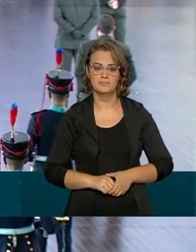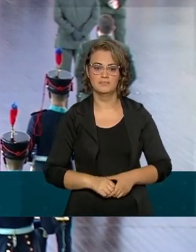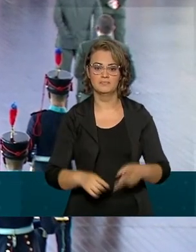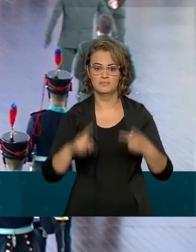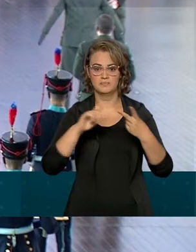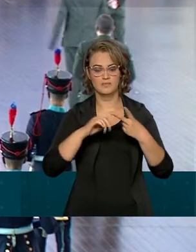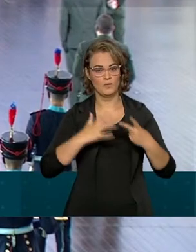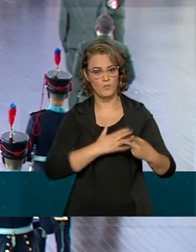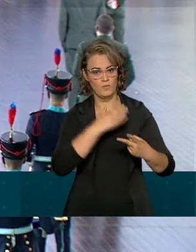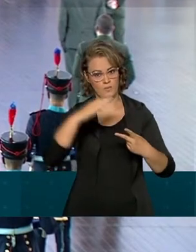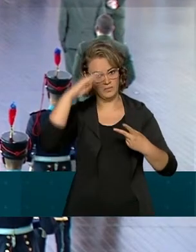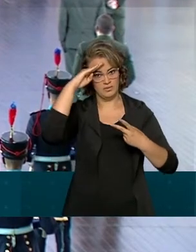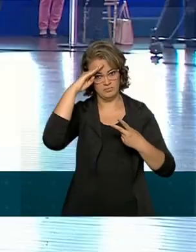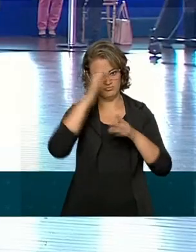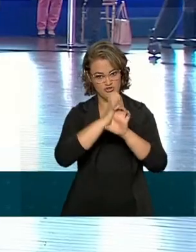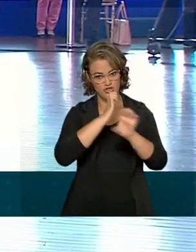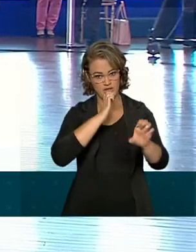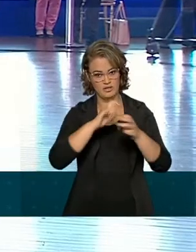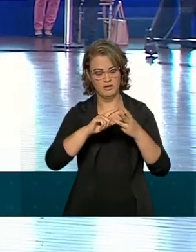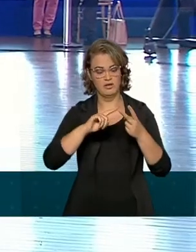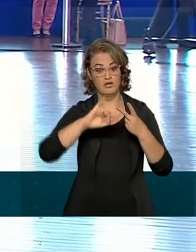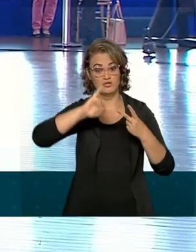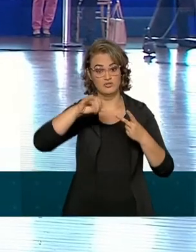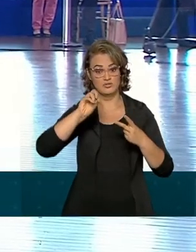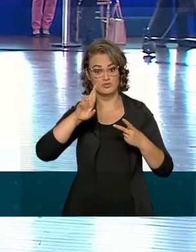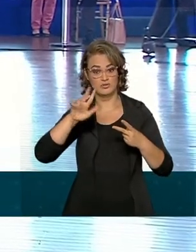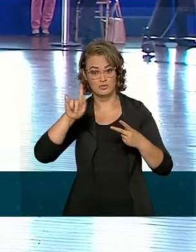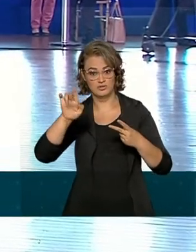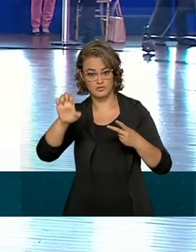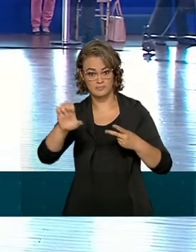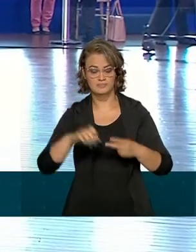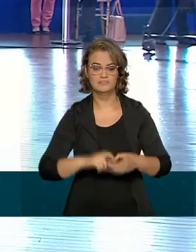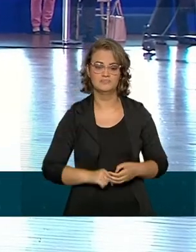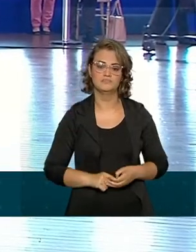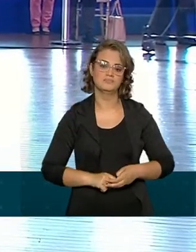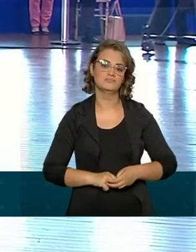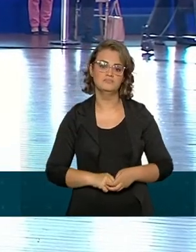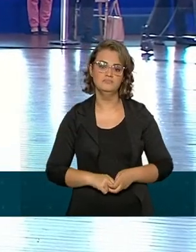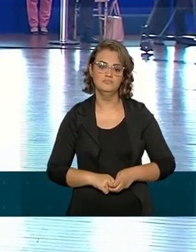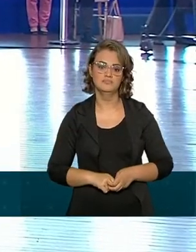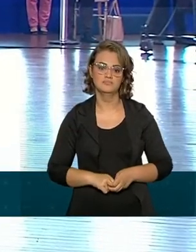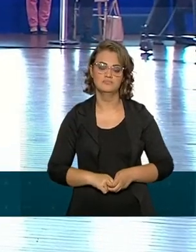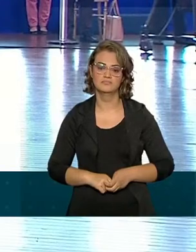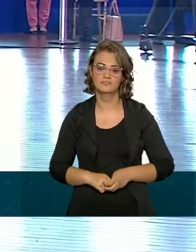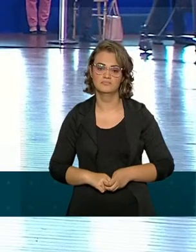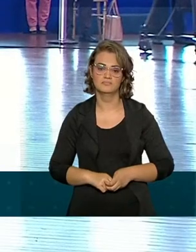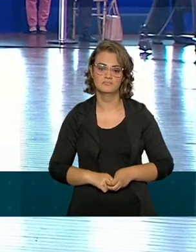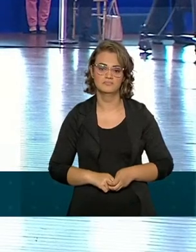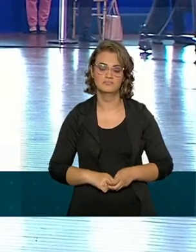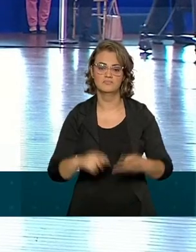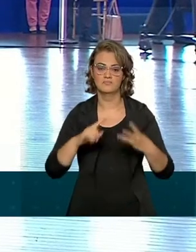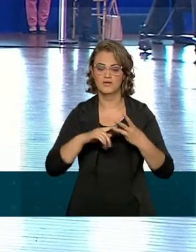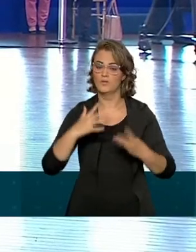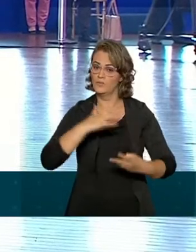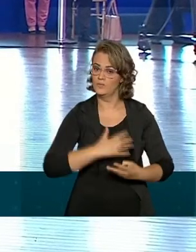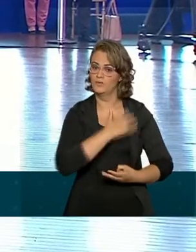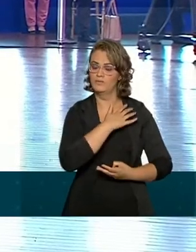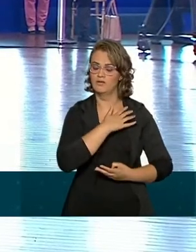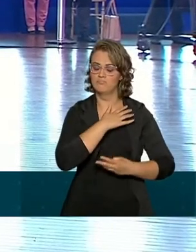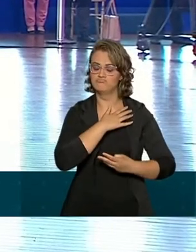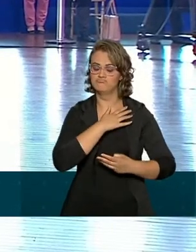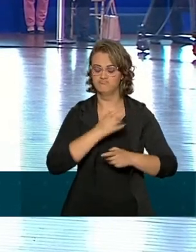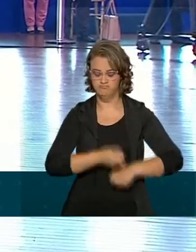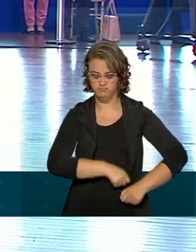e o Coronel de engenharia Jorge Luiz Abreu do ódio Almeida Filho e o Coronel de